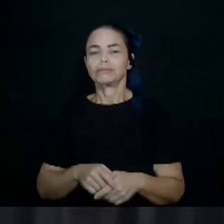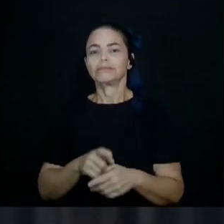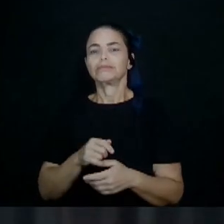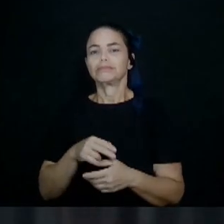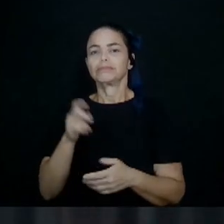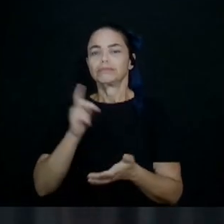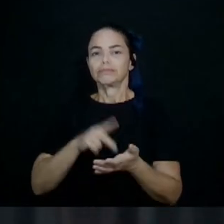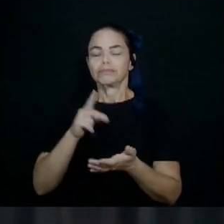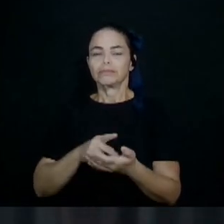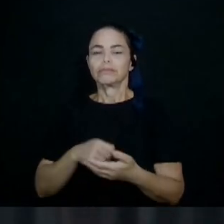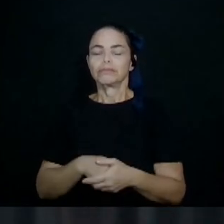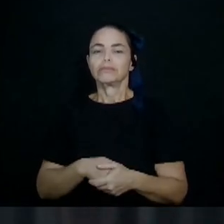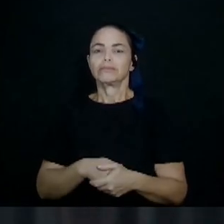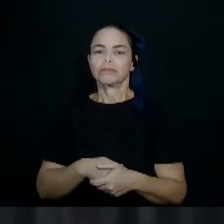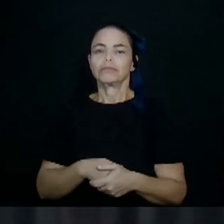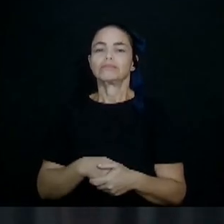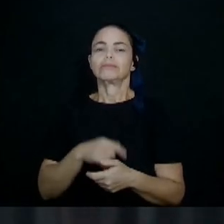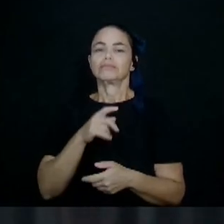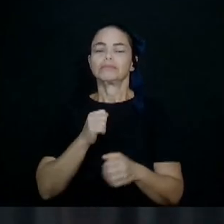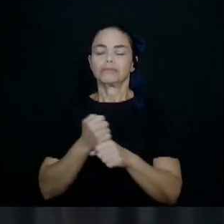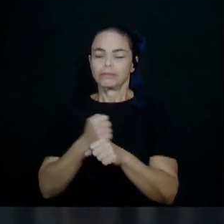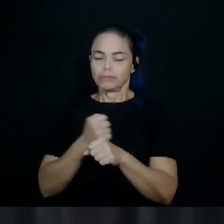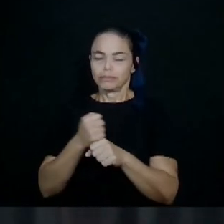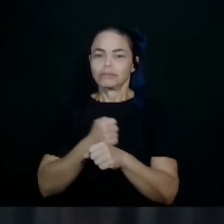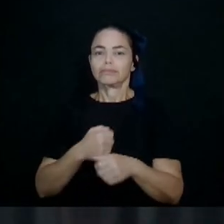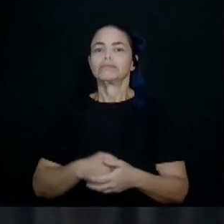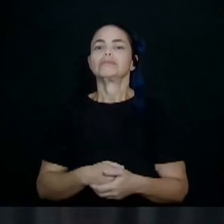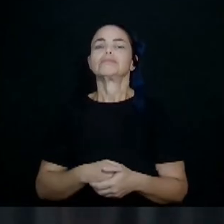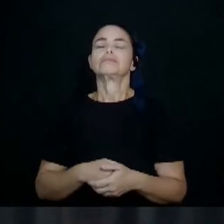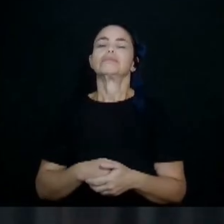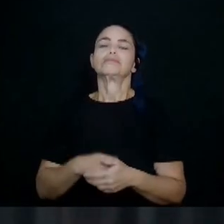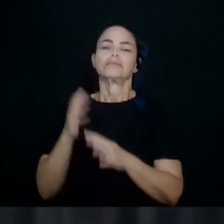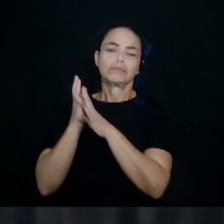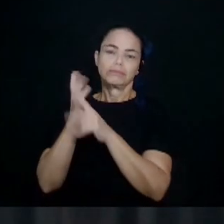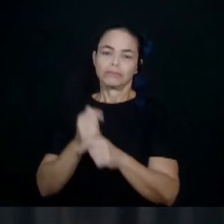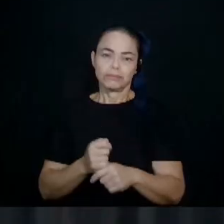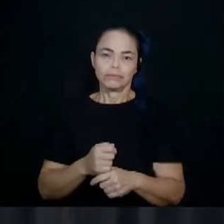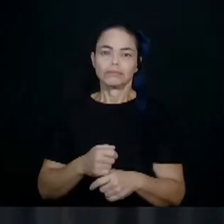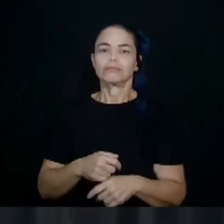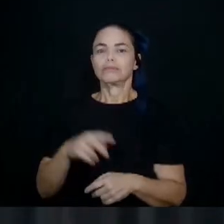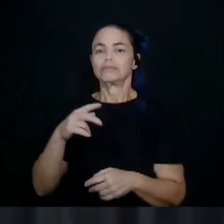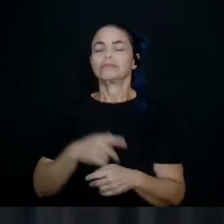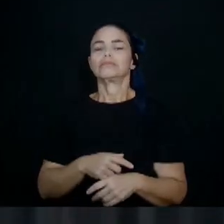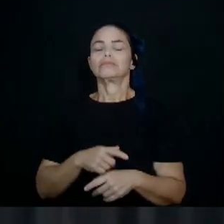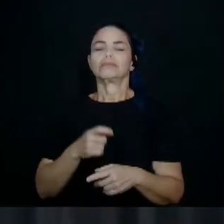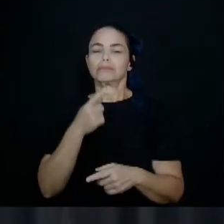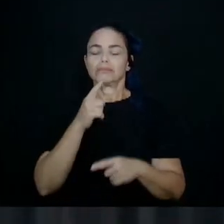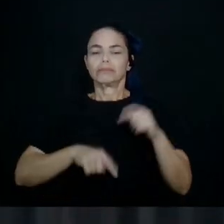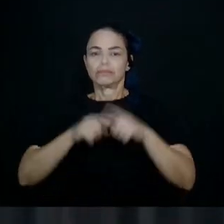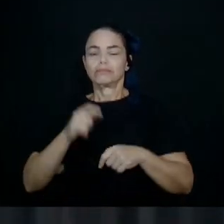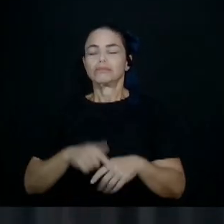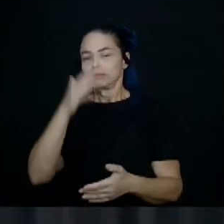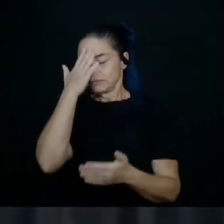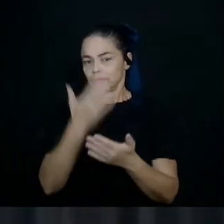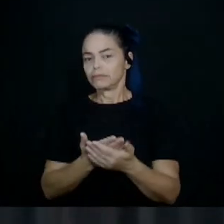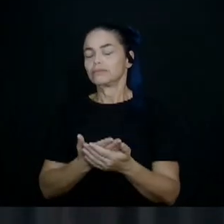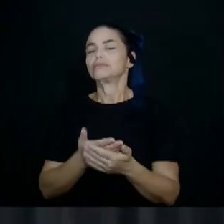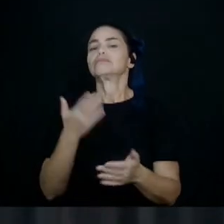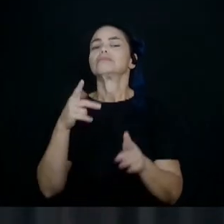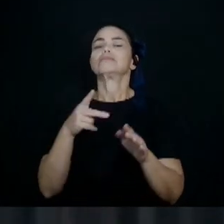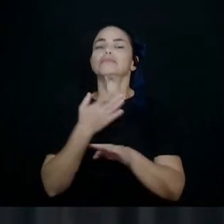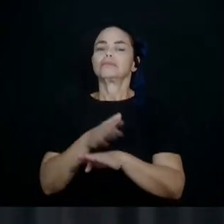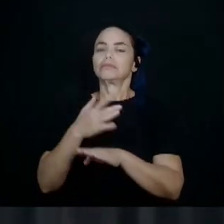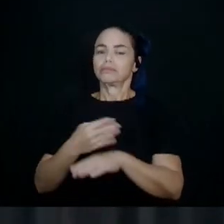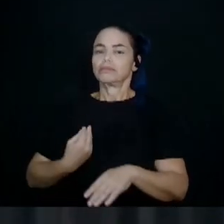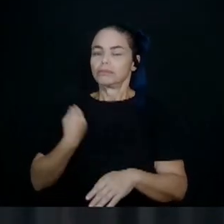você bem trouxe, anos, né, de história, de objetos que aquela pessoa acredita que faz parte dela, que